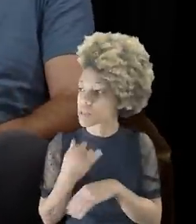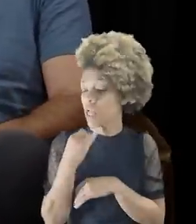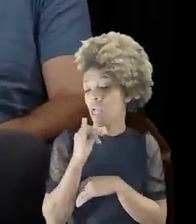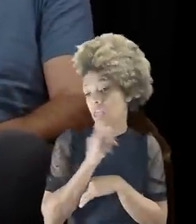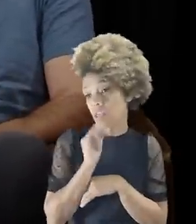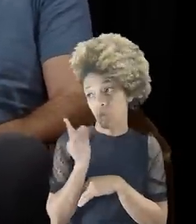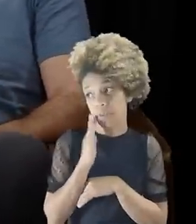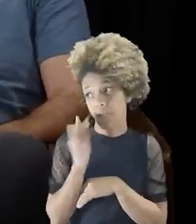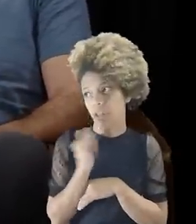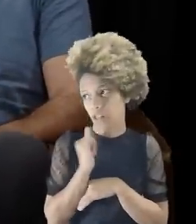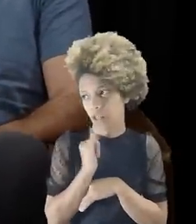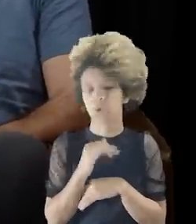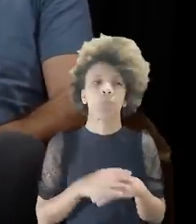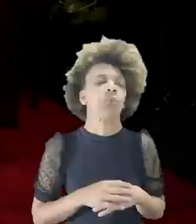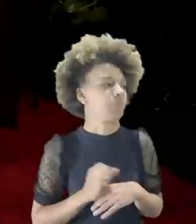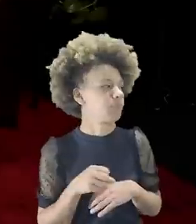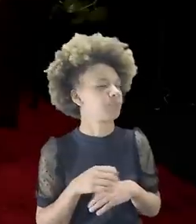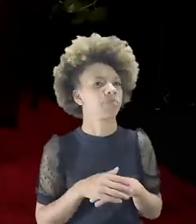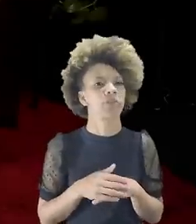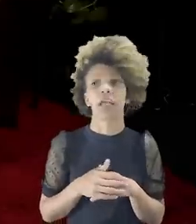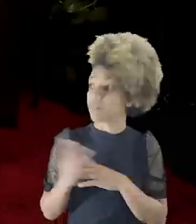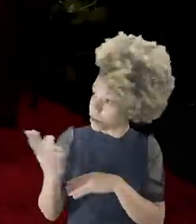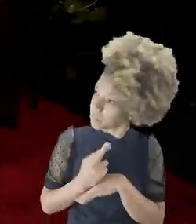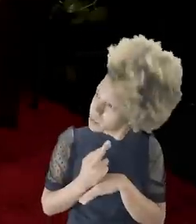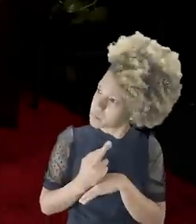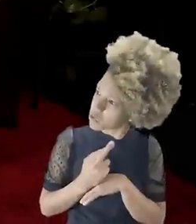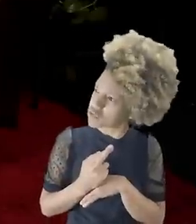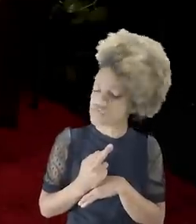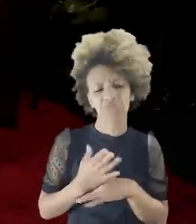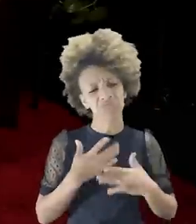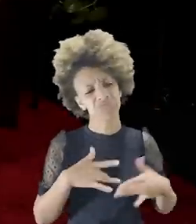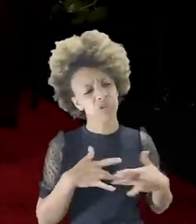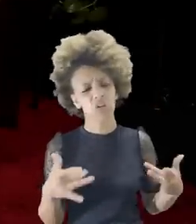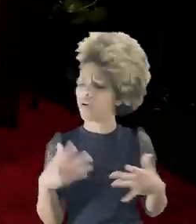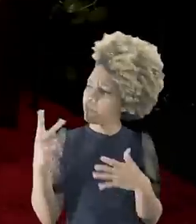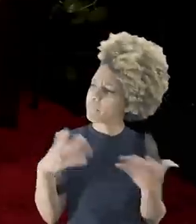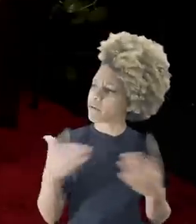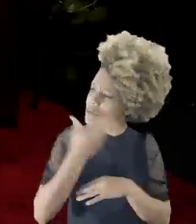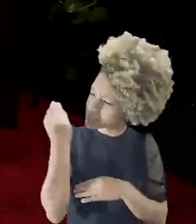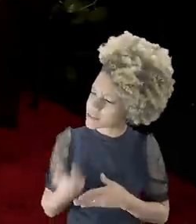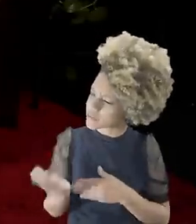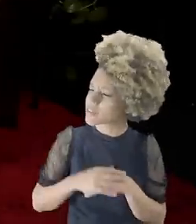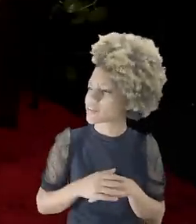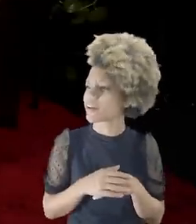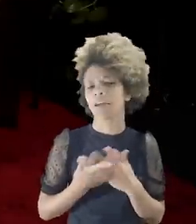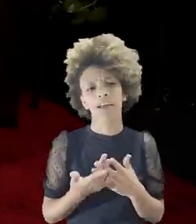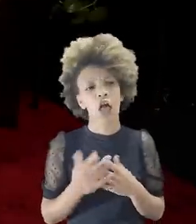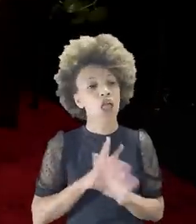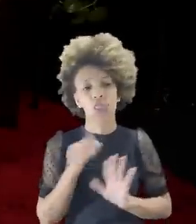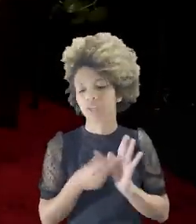respondo ele em italiano Eu sabia que ele fala italiano e ele me responde assim super Gentil Fala pô eu esqueci que vocês